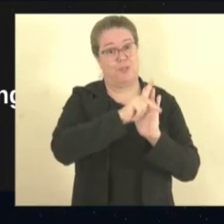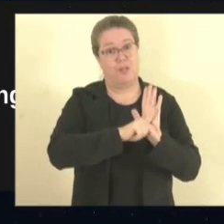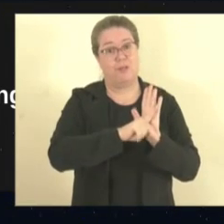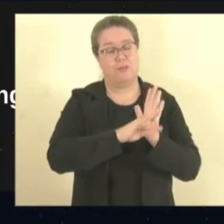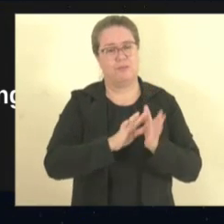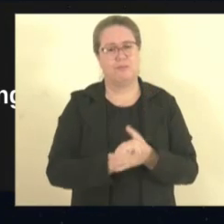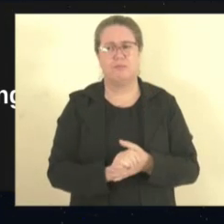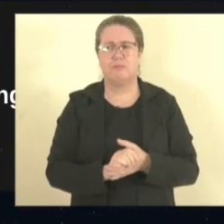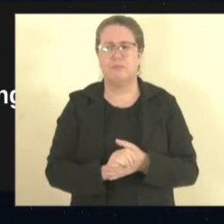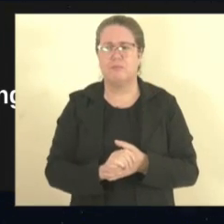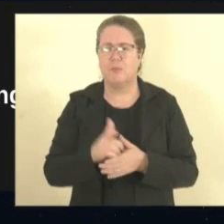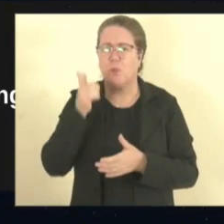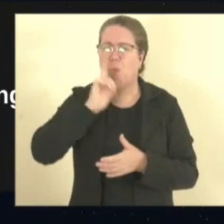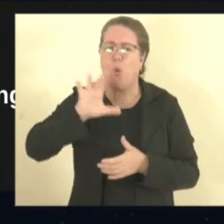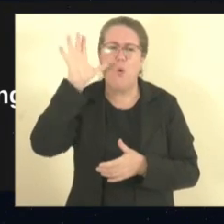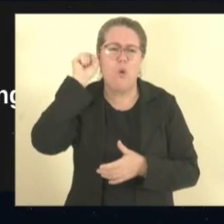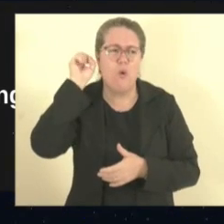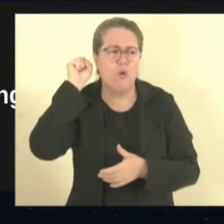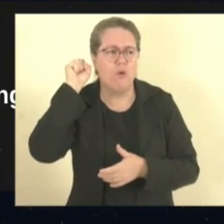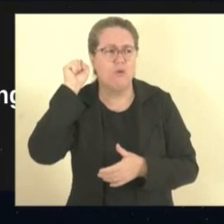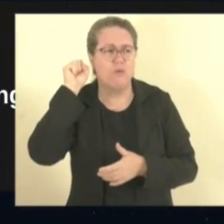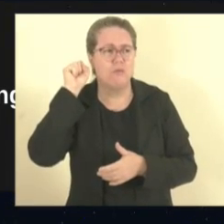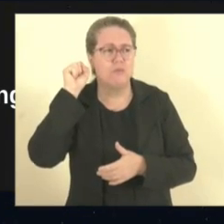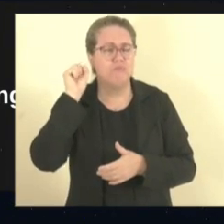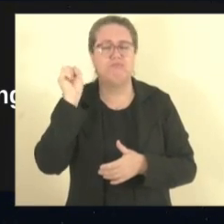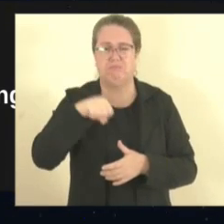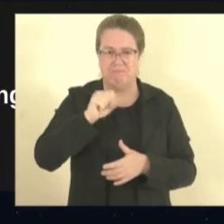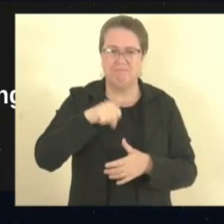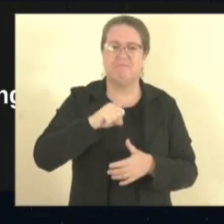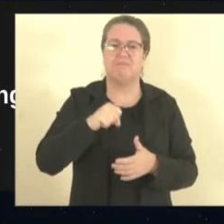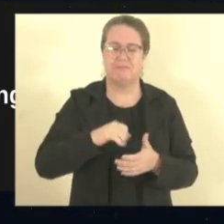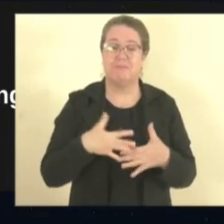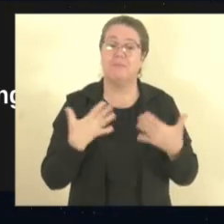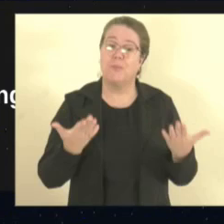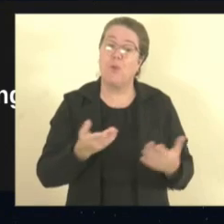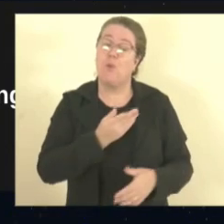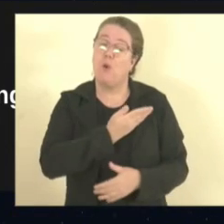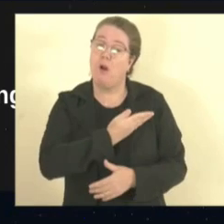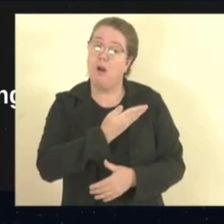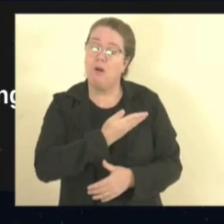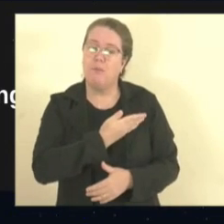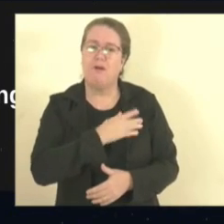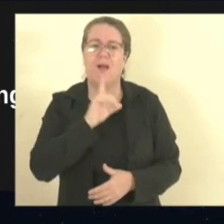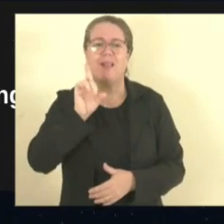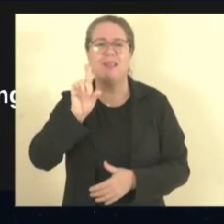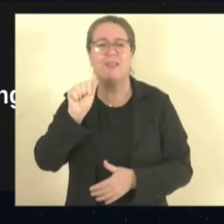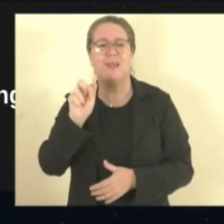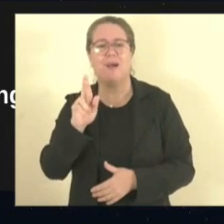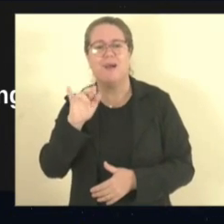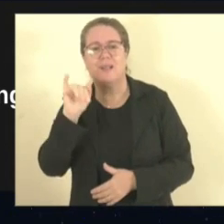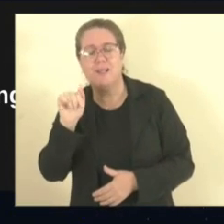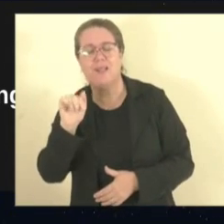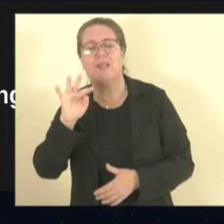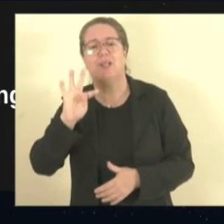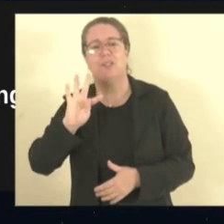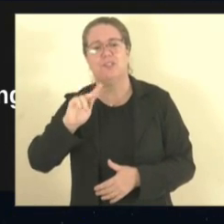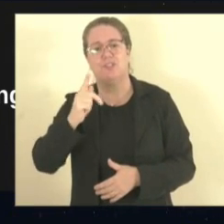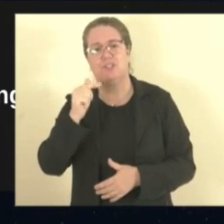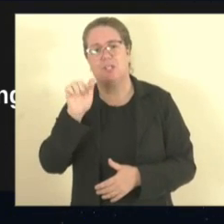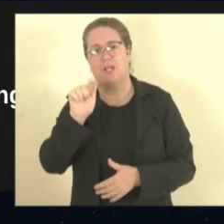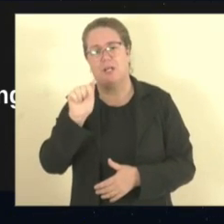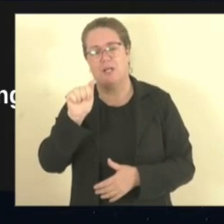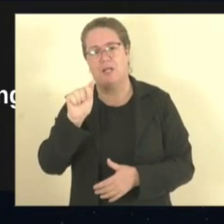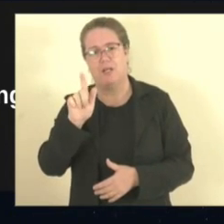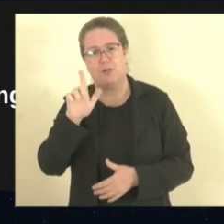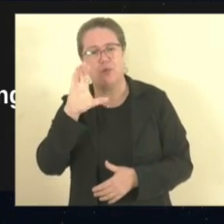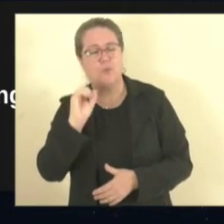Alô, está me ouvindo? Sim. É um colega, né? O Dario, o Thiago, são colegas